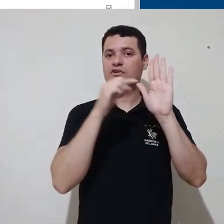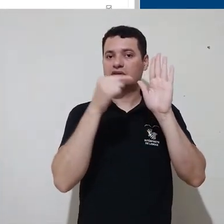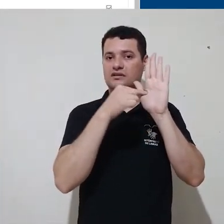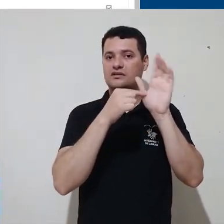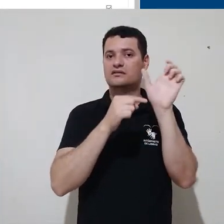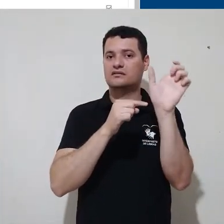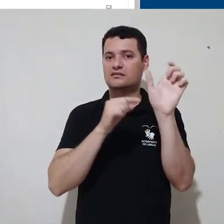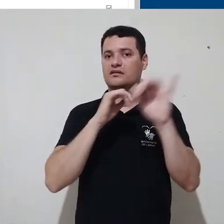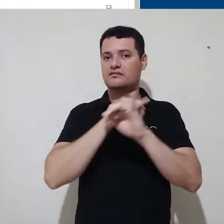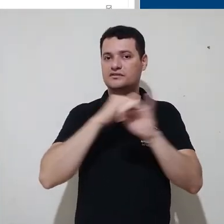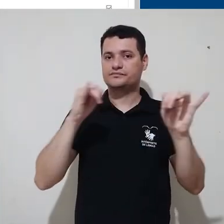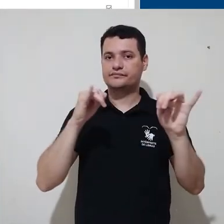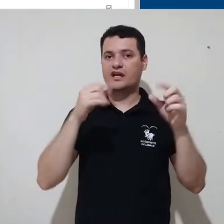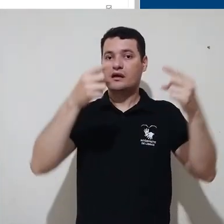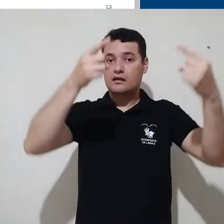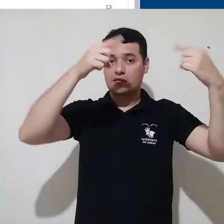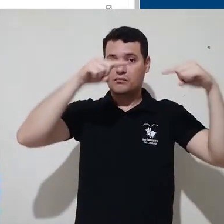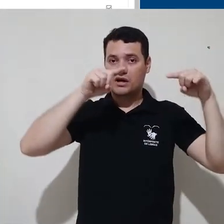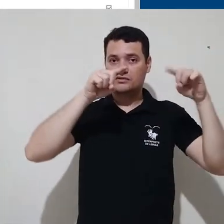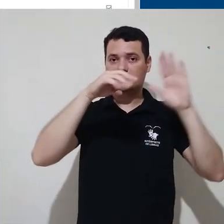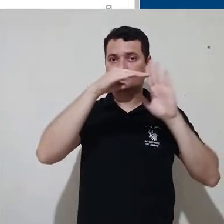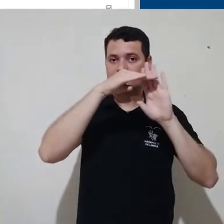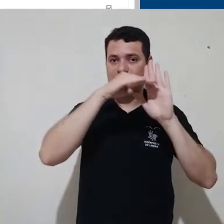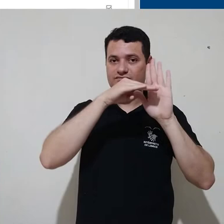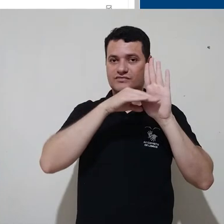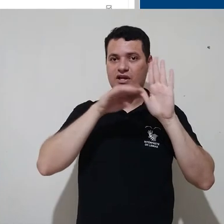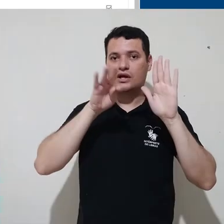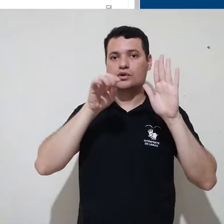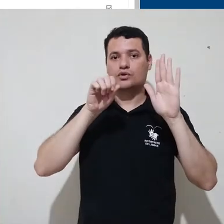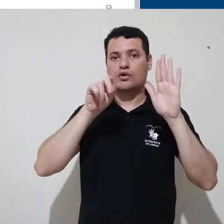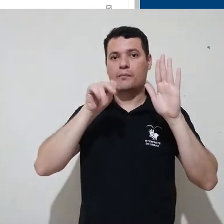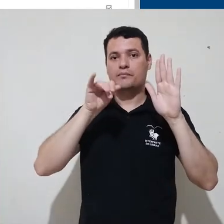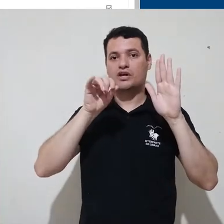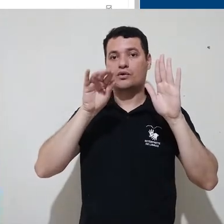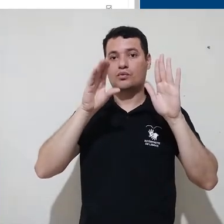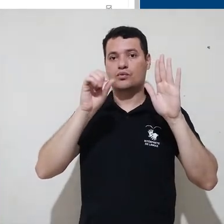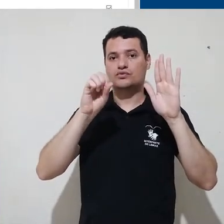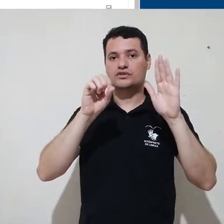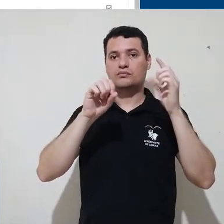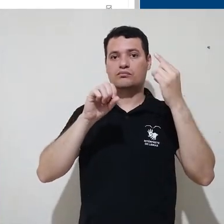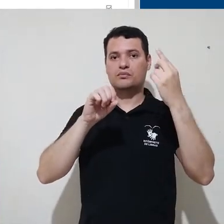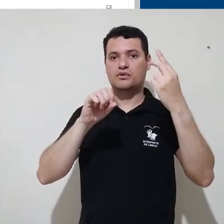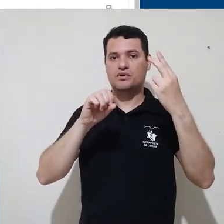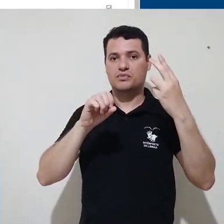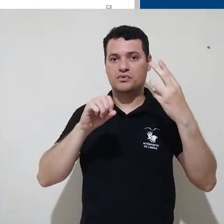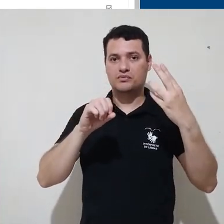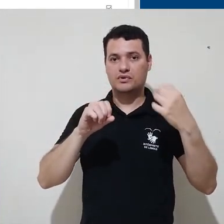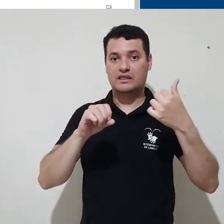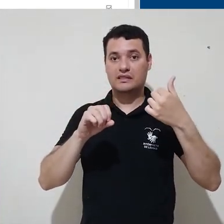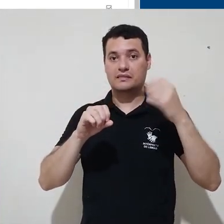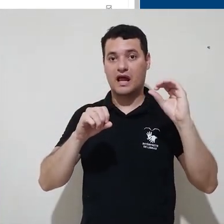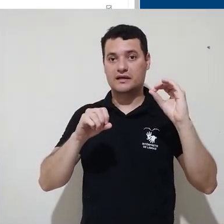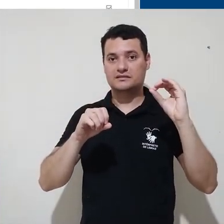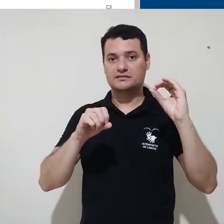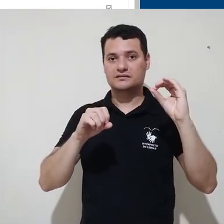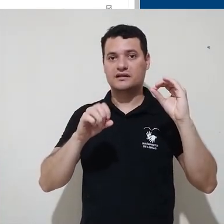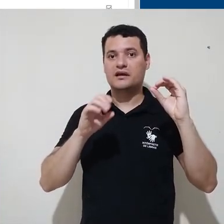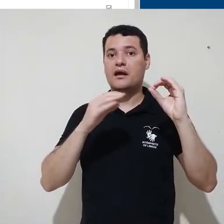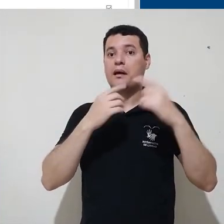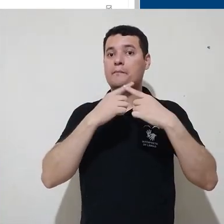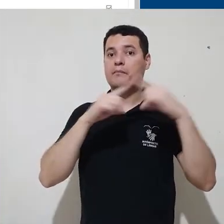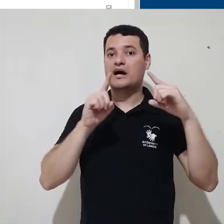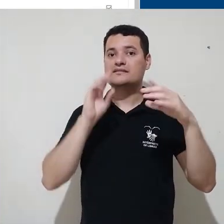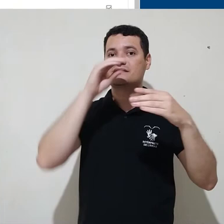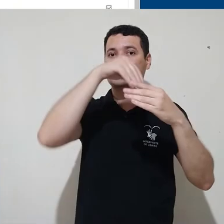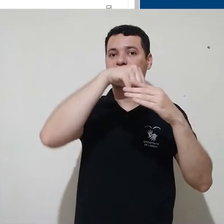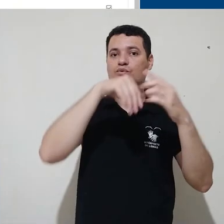dessa disciplina. A seguir, nós teremos tópicos. Repare que eu tenho tópicos de 1 a 10, mas apenas o tópico